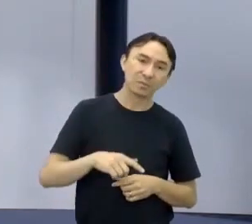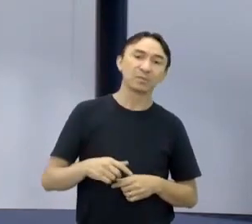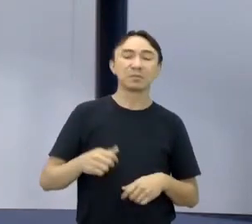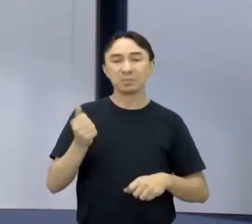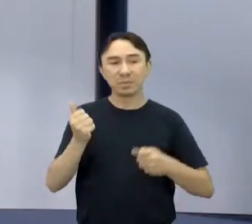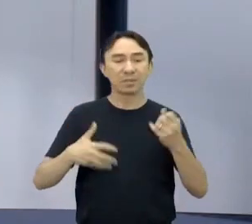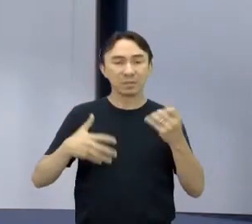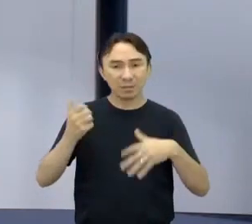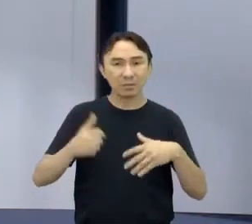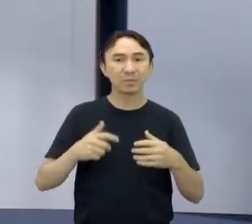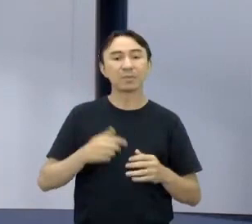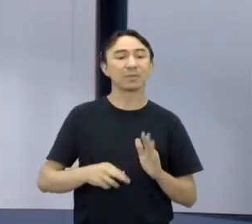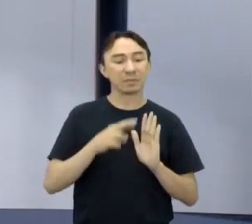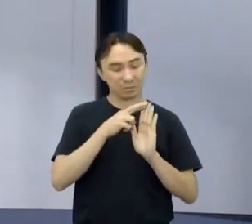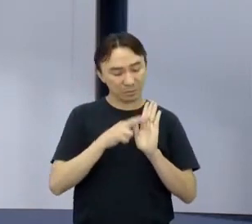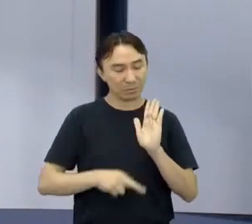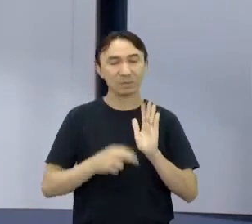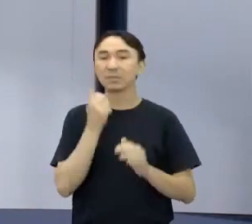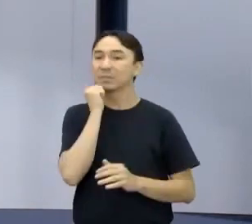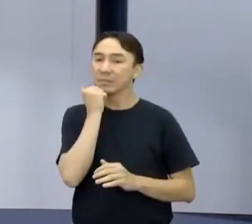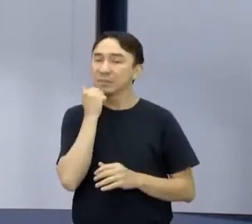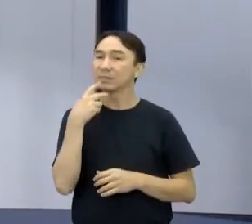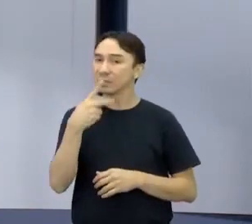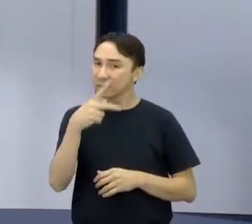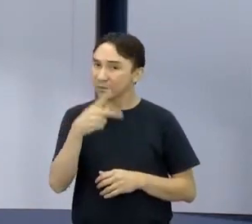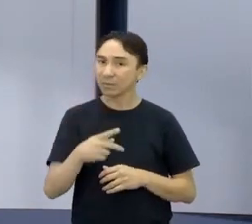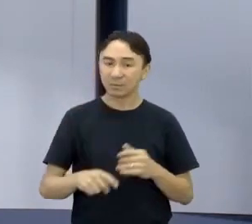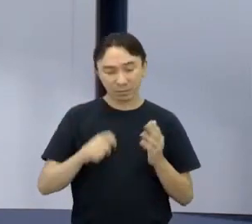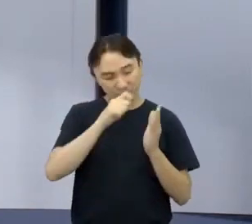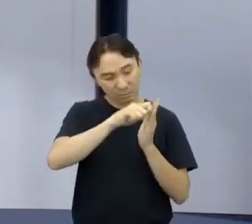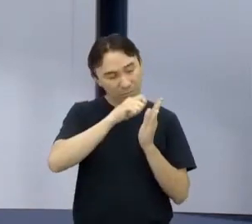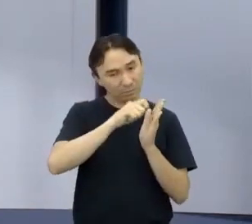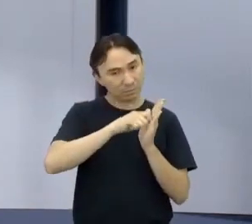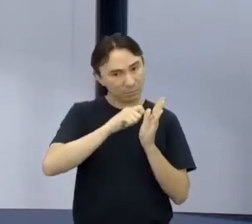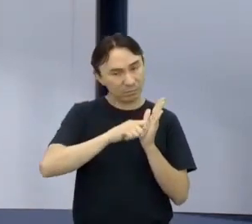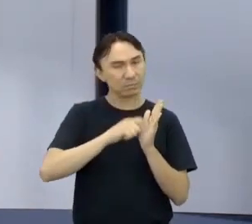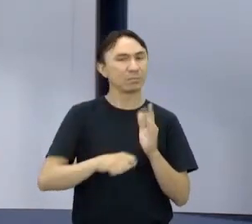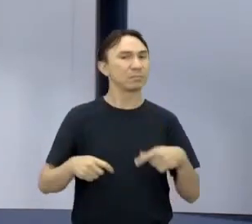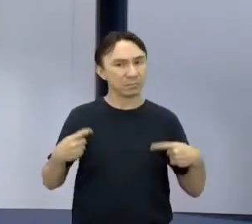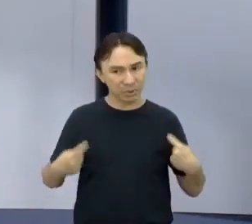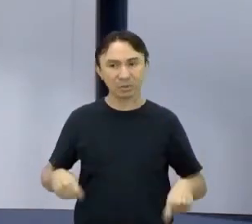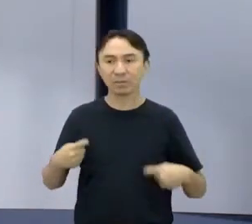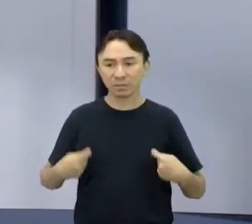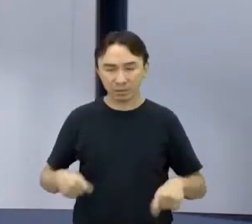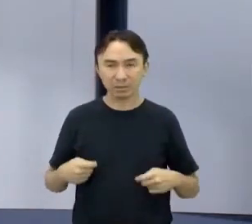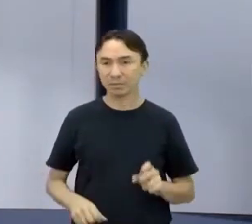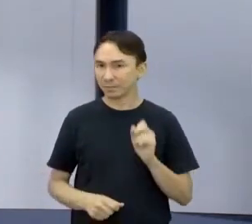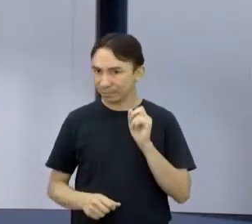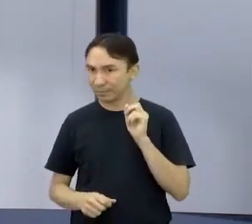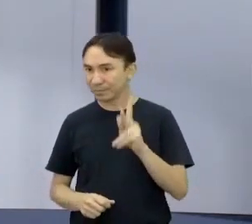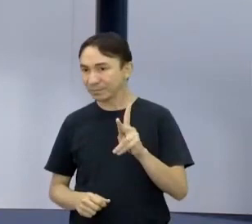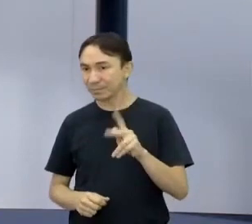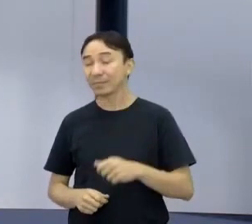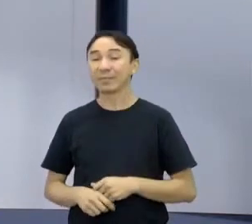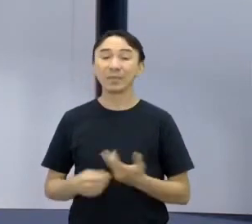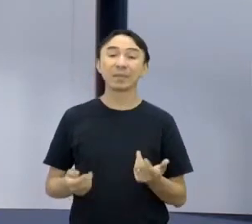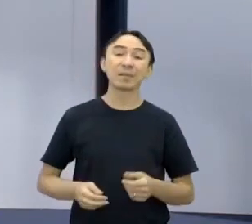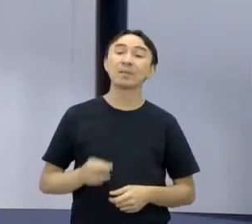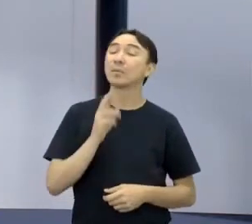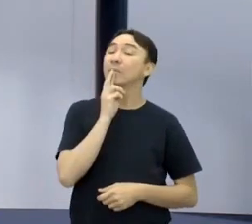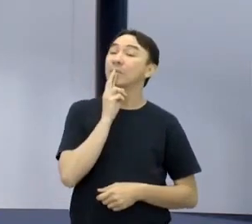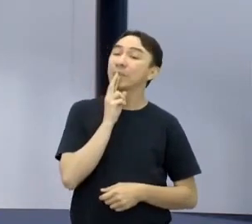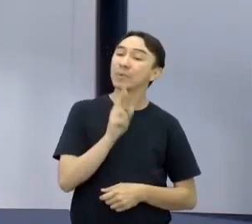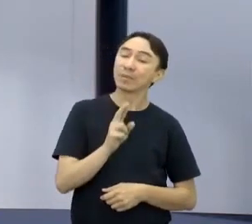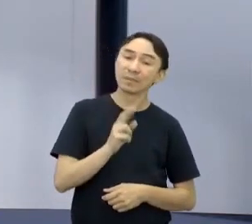relatório científico, mas vocês precisam ter esses registros aí para construir o relatório de vocês, tá bom? E resultados, análise